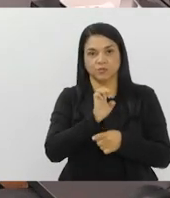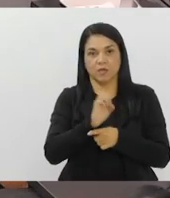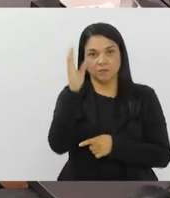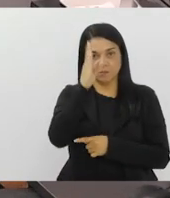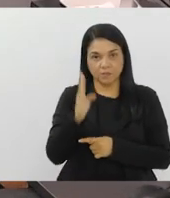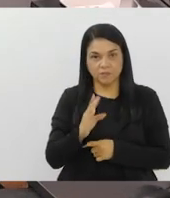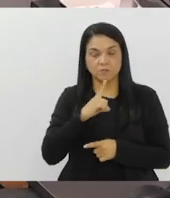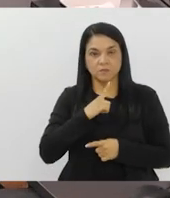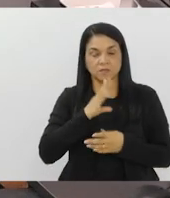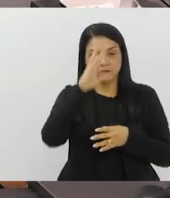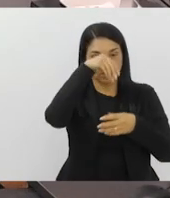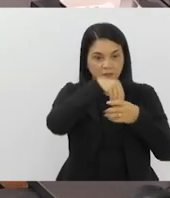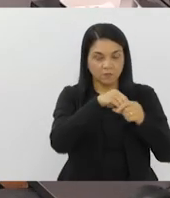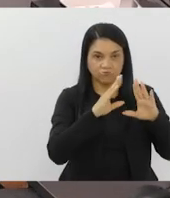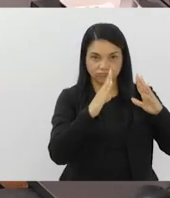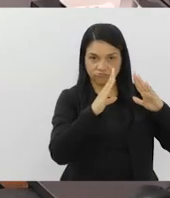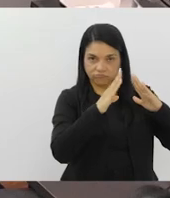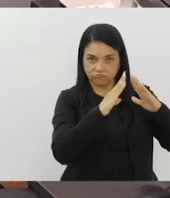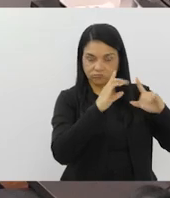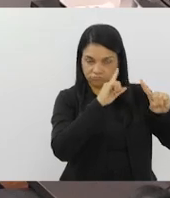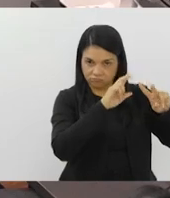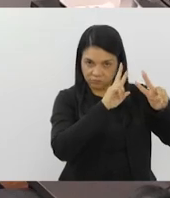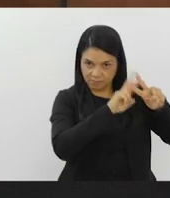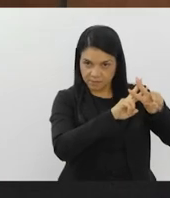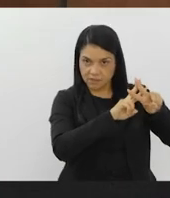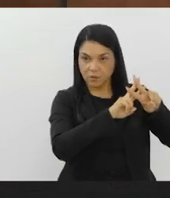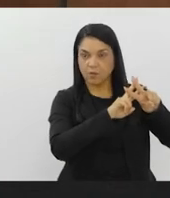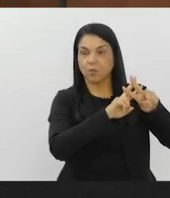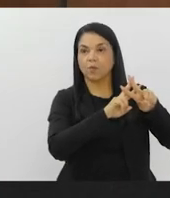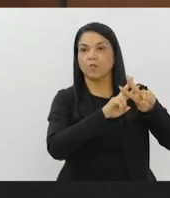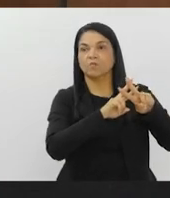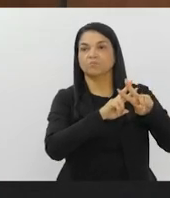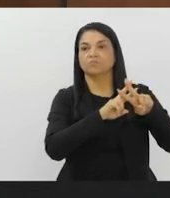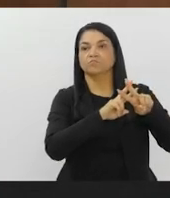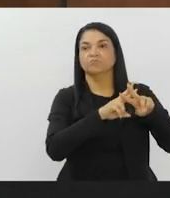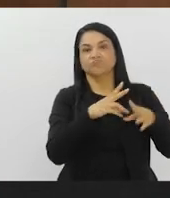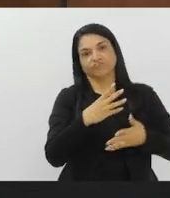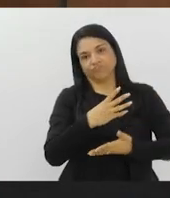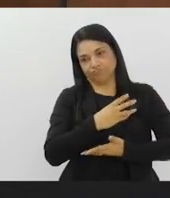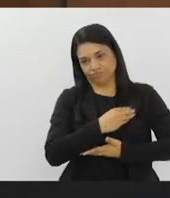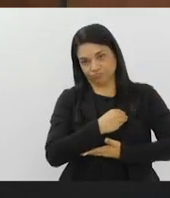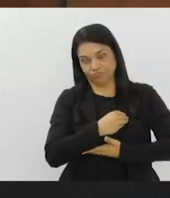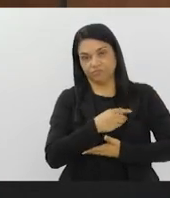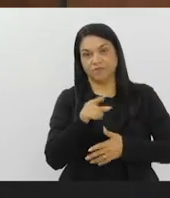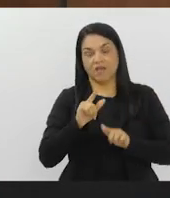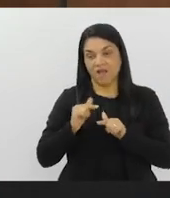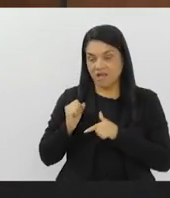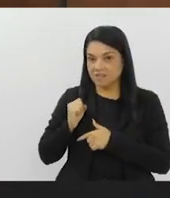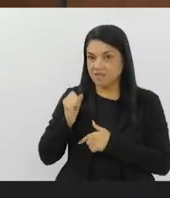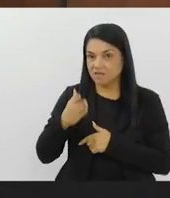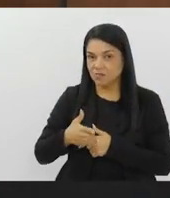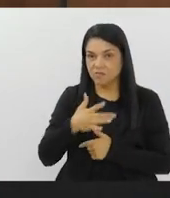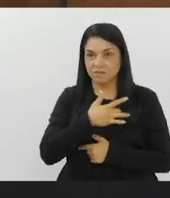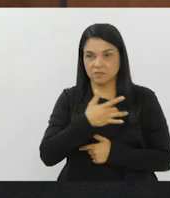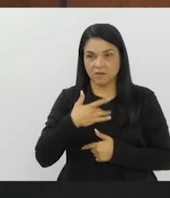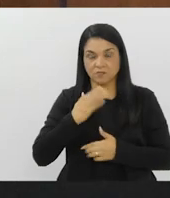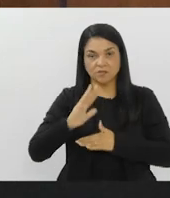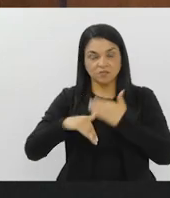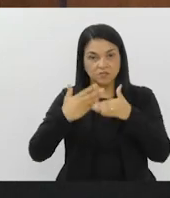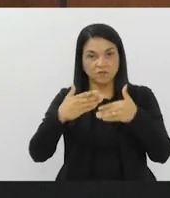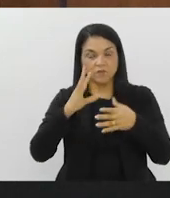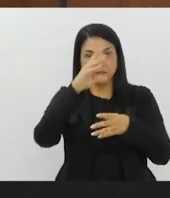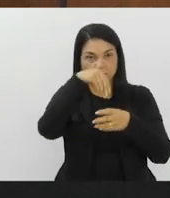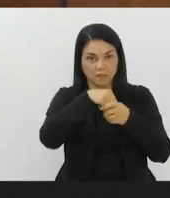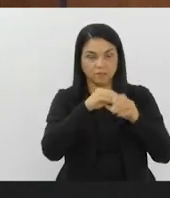materna infantil dentro do sistema prisional. Isso não é nenhum motivo de alegria para a gente. As ações em saúde que são desenvolvidas nessa unidade,